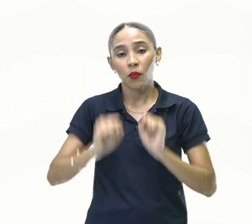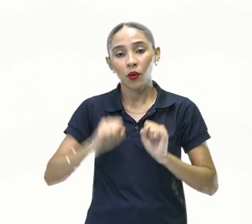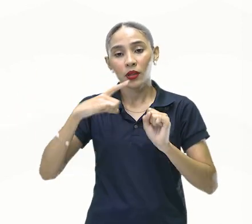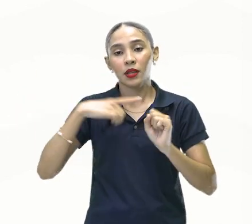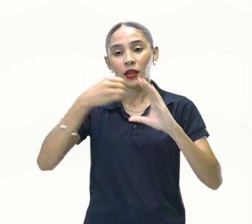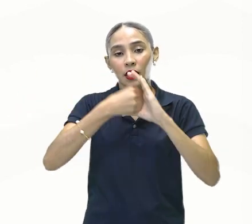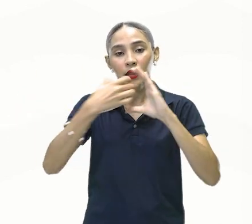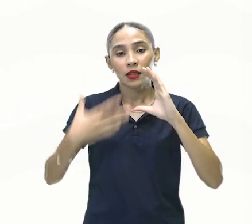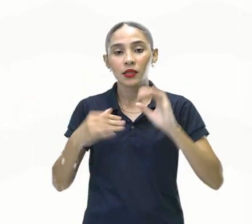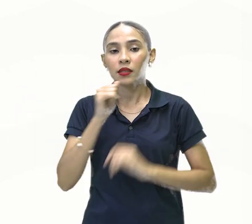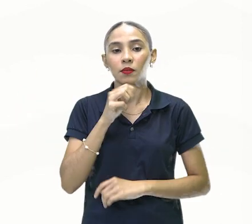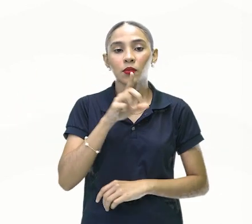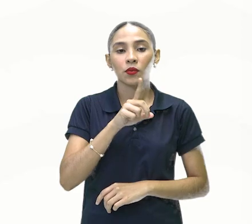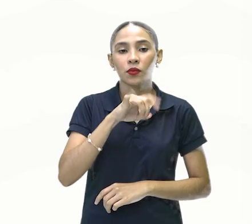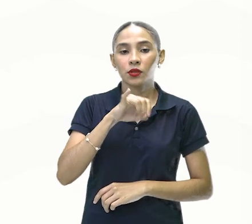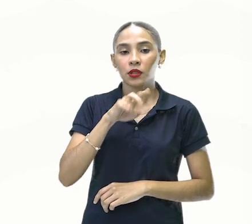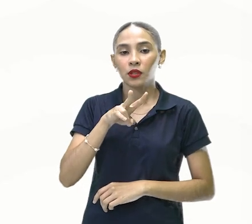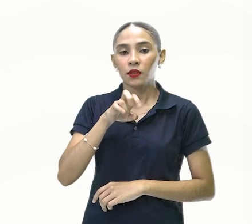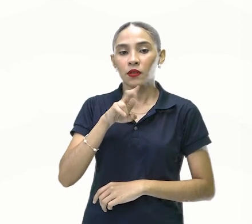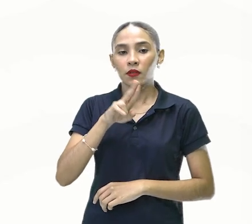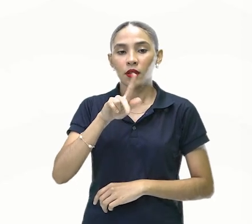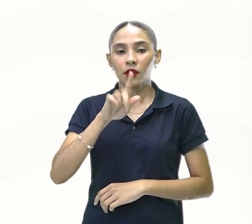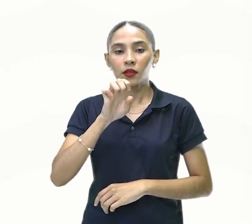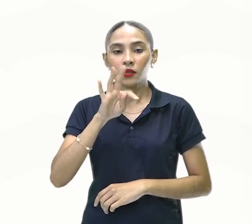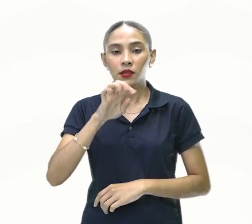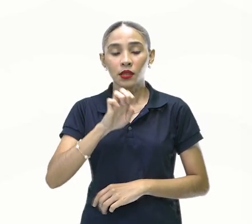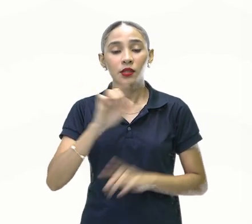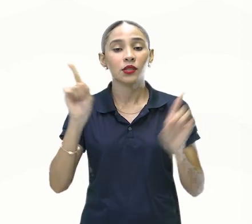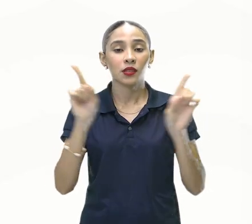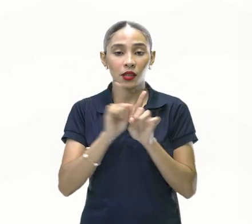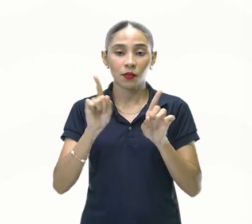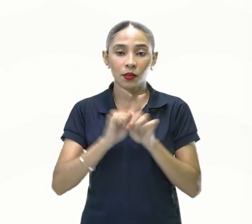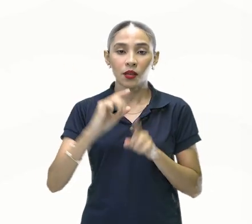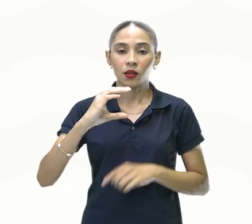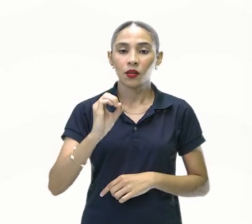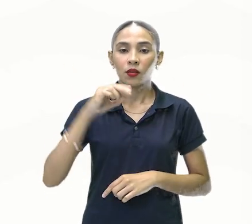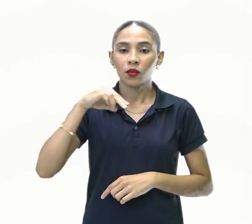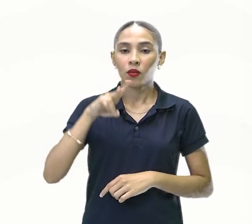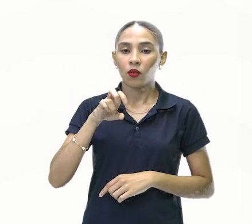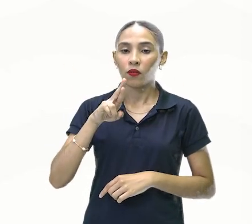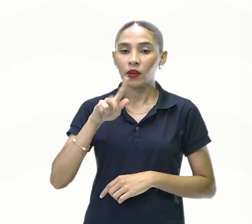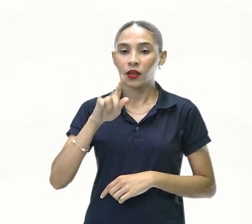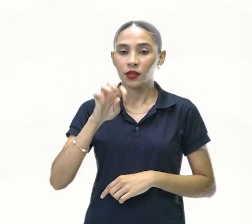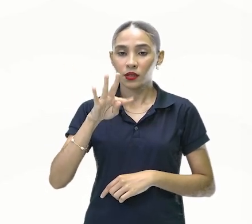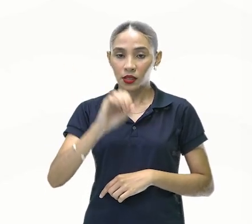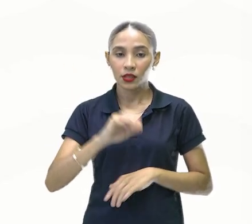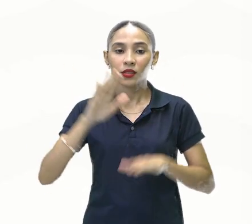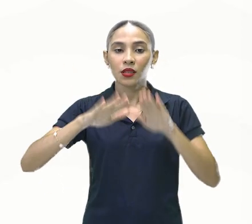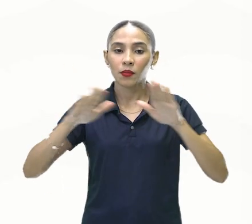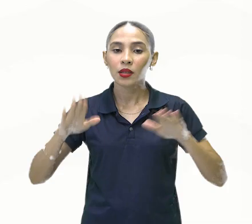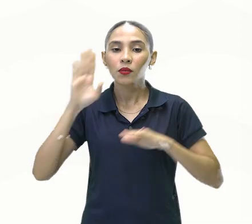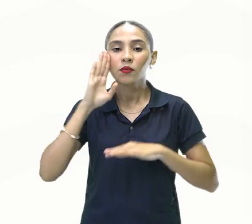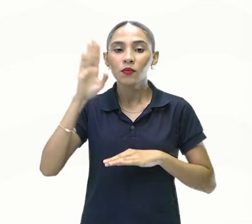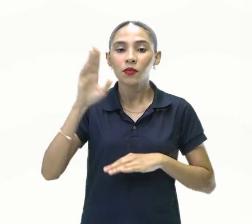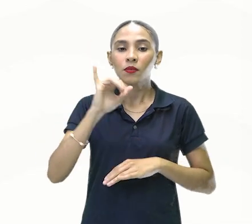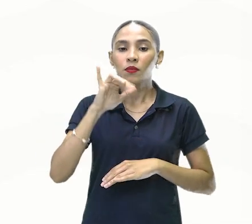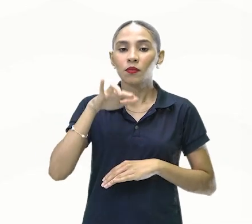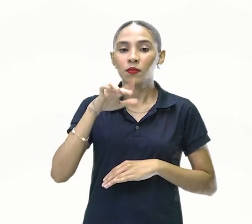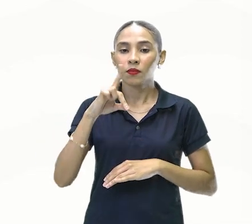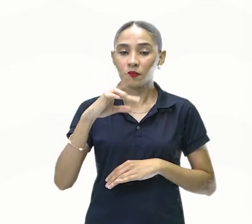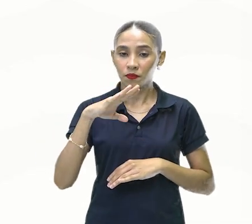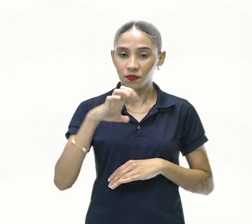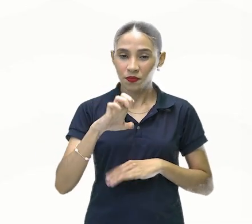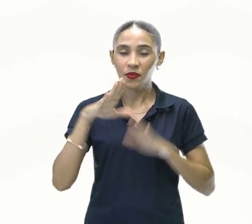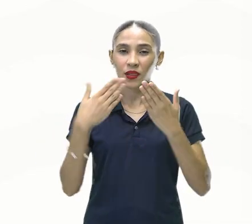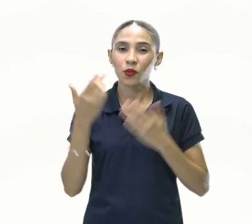caracterizá-las como divergente e convergente, dependendo principalmente dos índices de refração da lente e do meio. Pessoal,